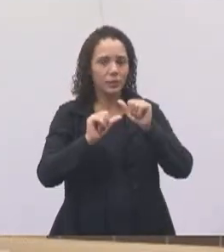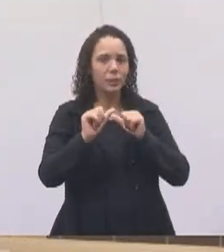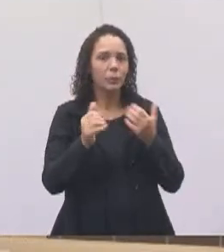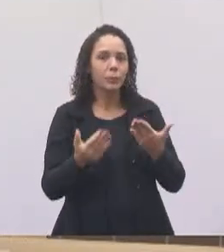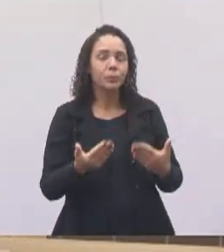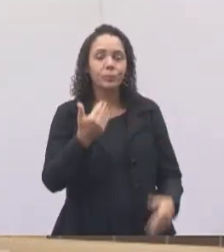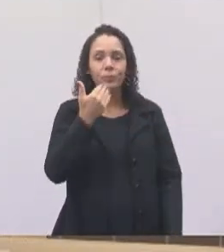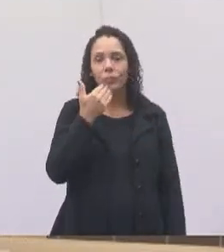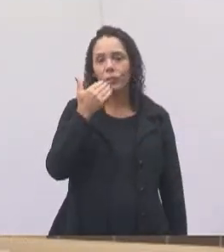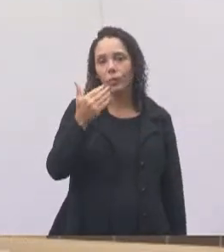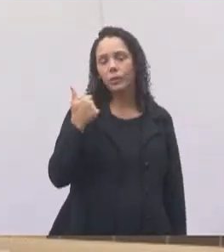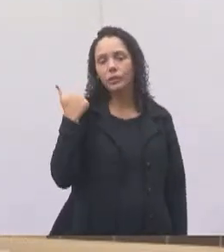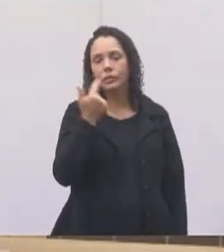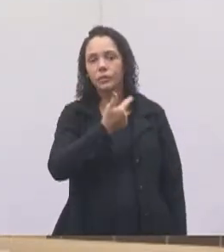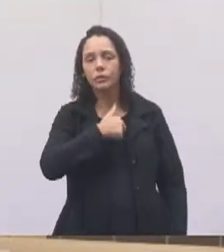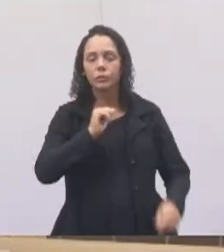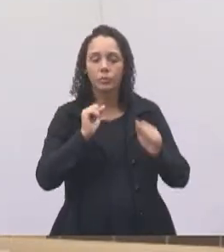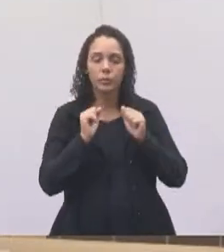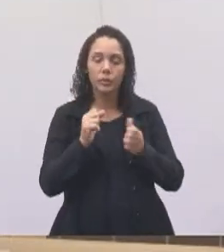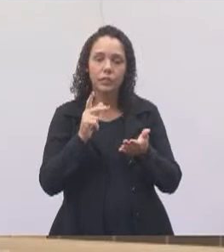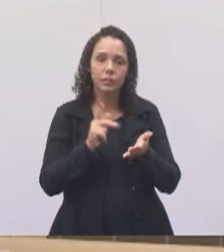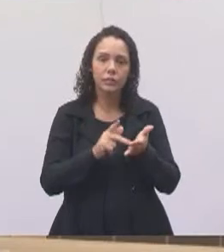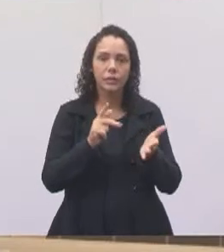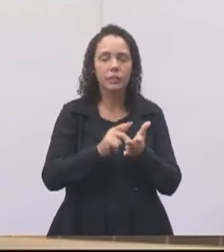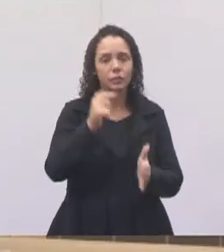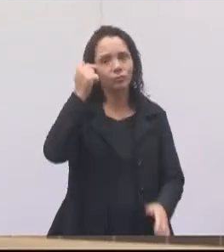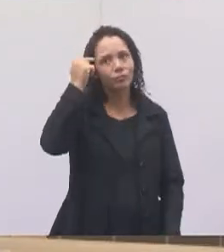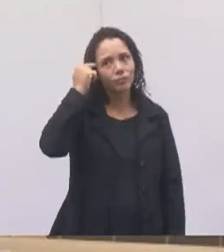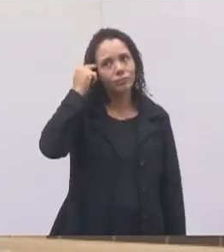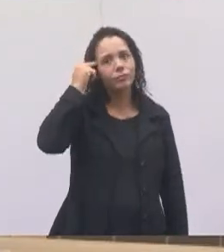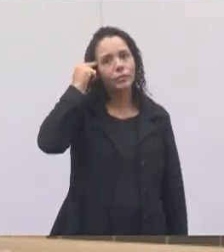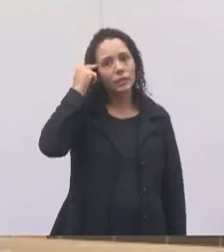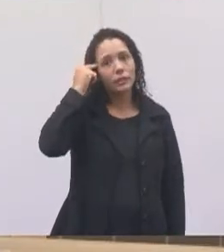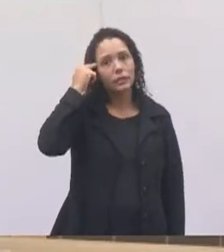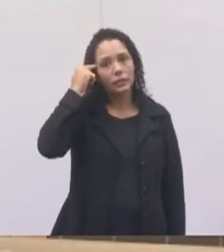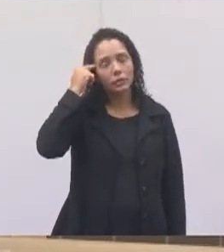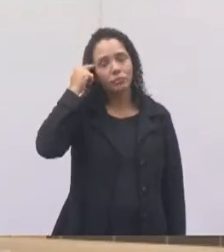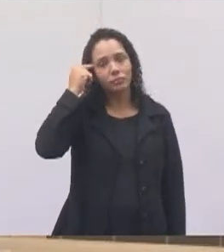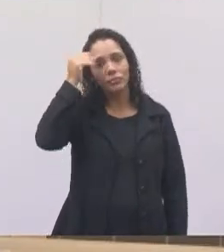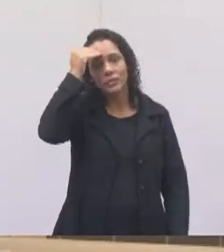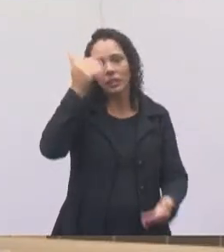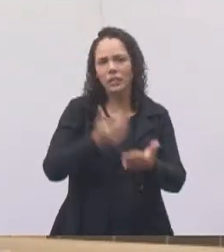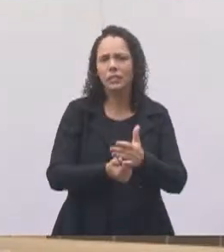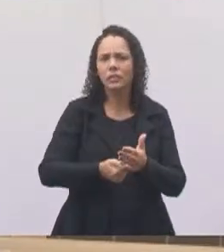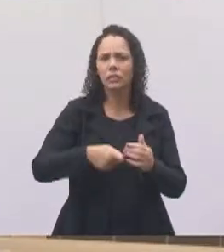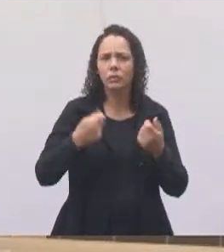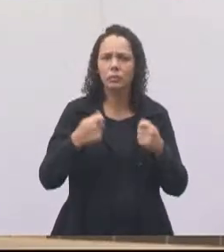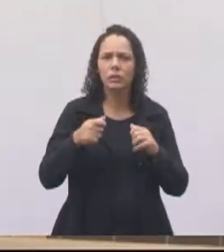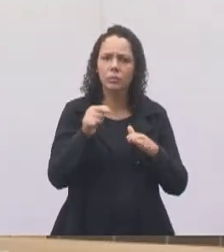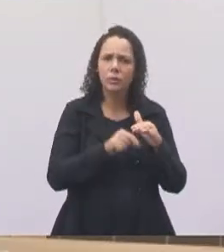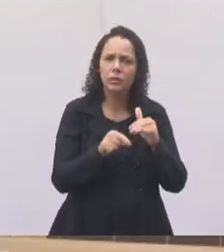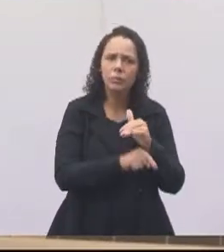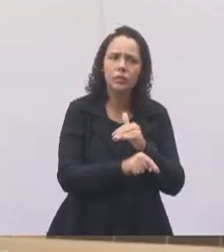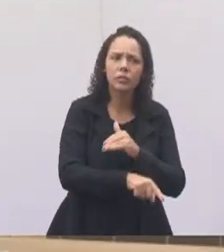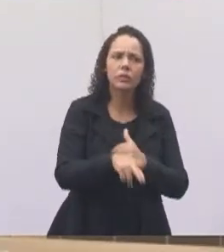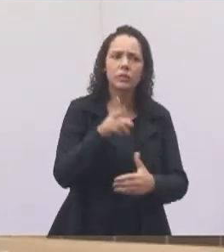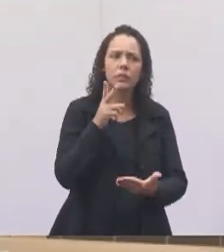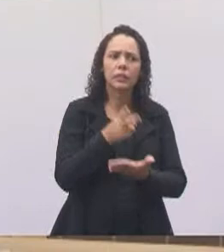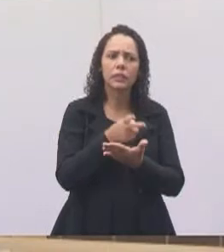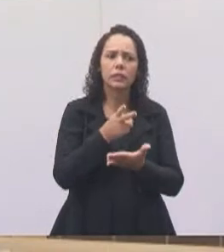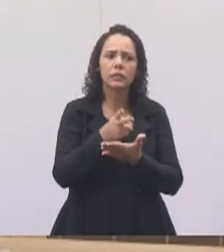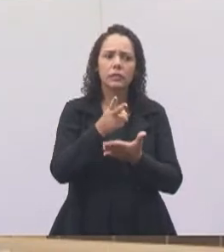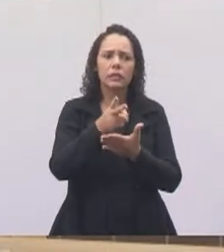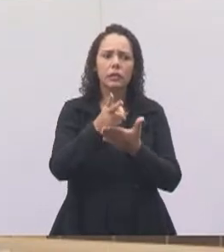possa pensar bem realmente. Acredito que a gente precisa sempre aprofundar, porque